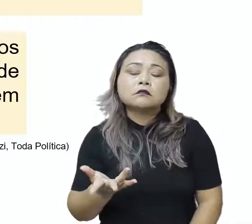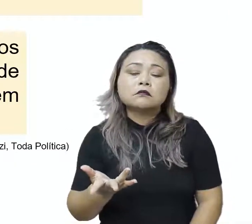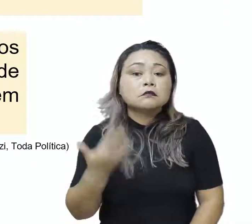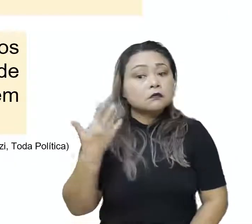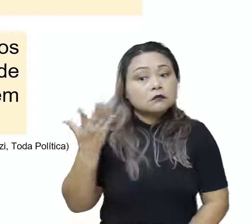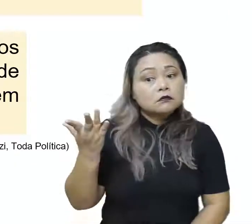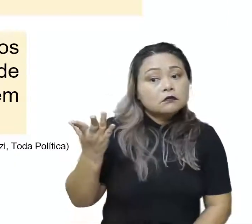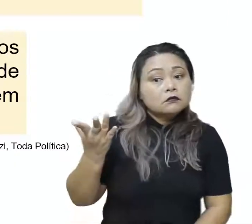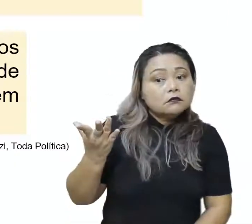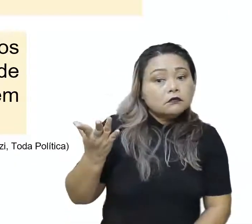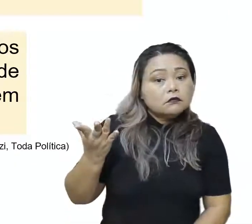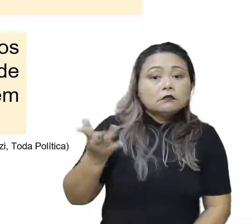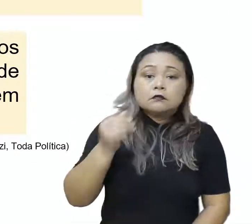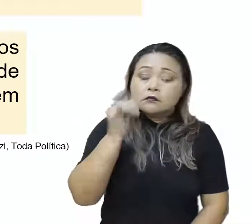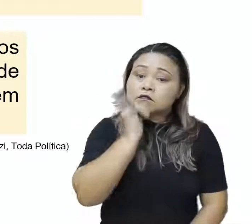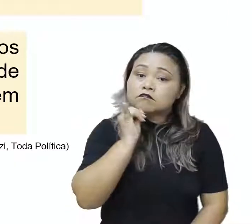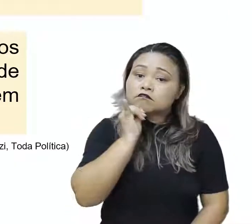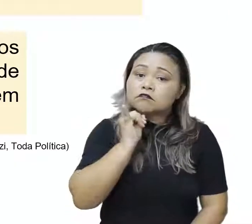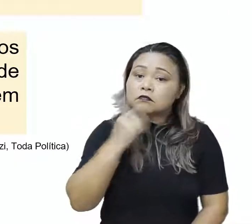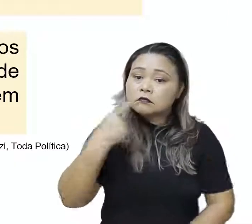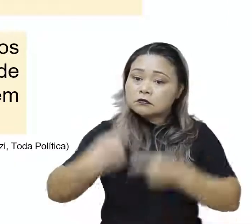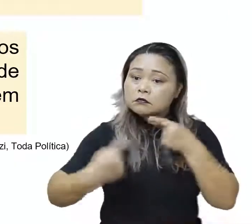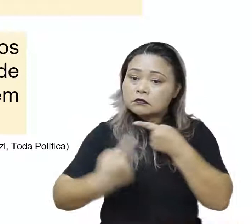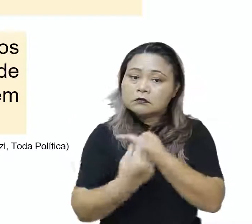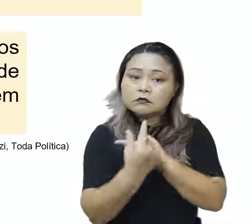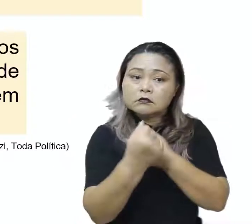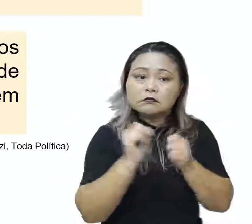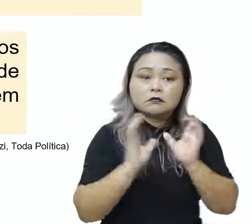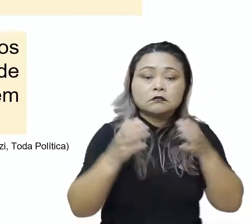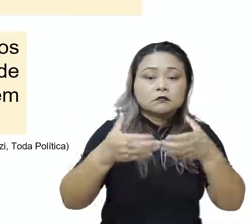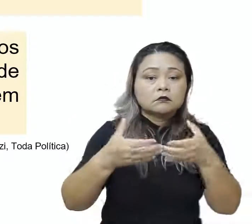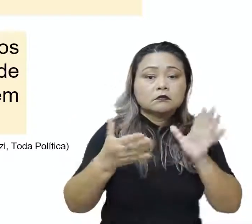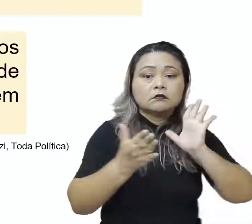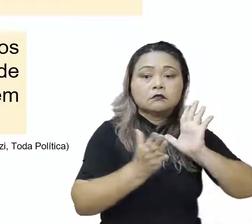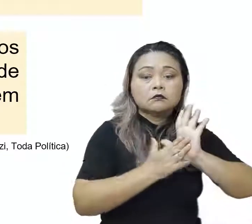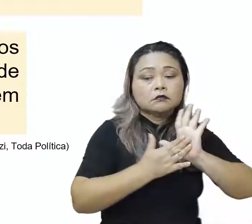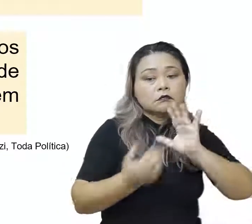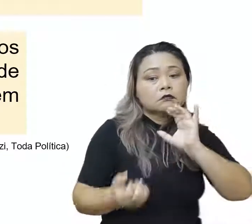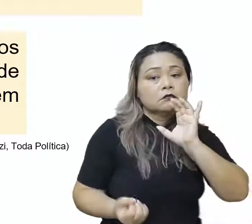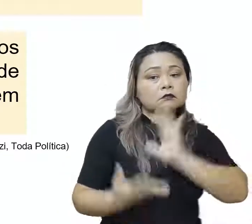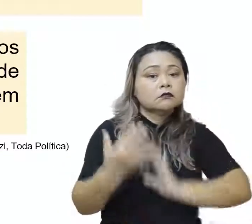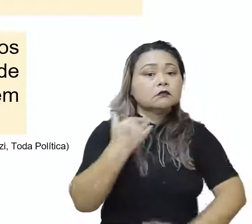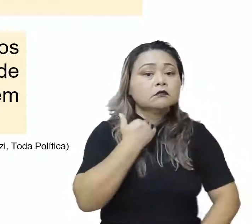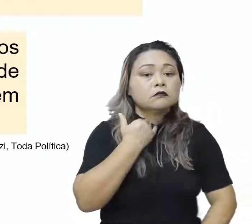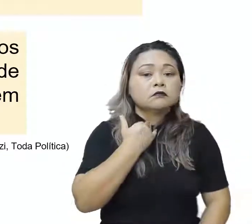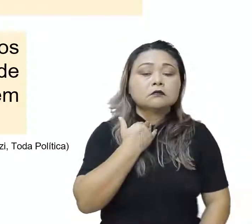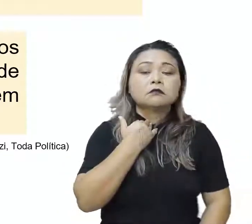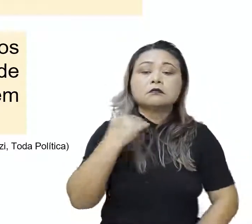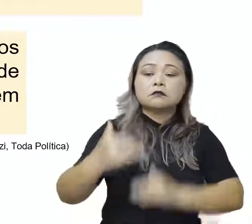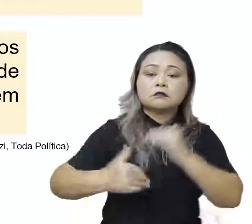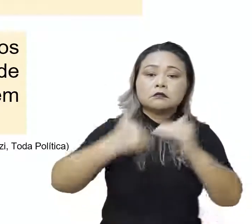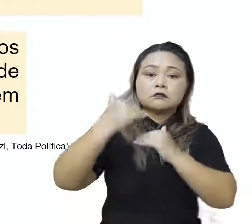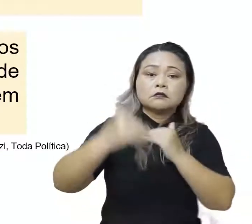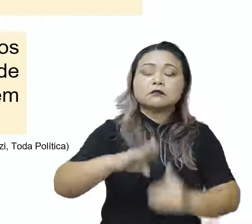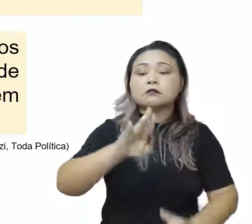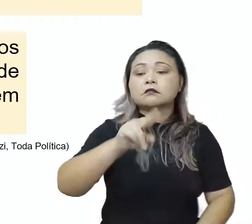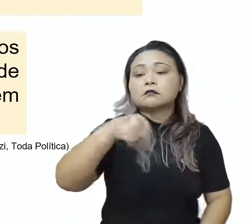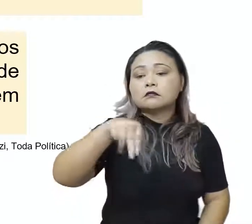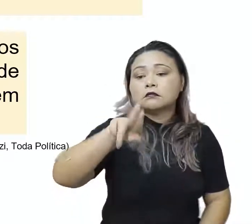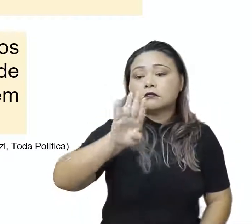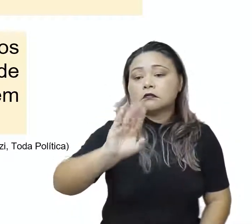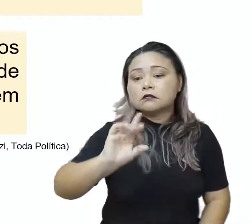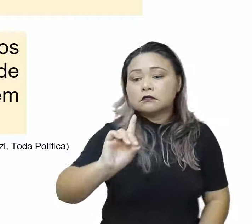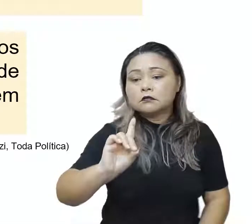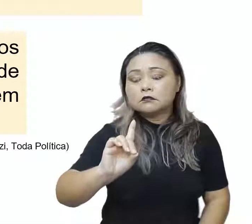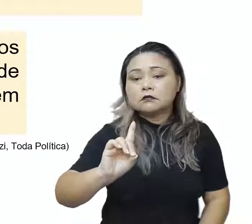Veja só, um exemplo da força política e econômica do grupo é proposta a criação do novo Banco de Desenvolvimento, que